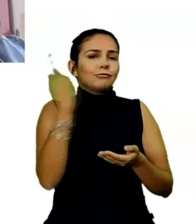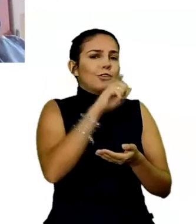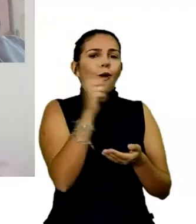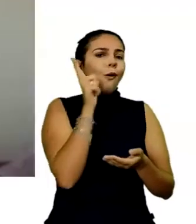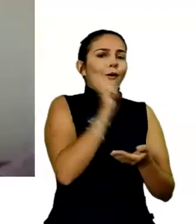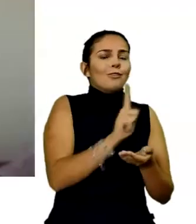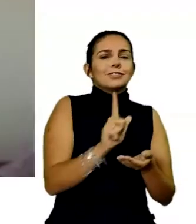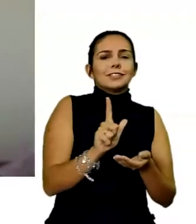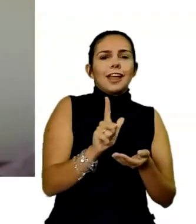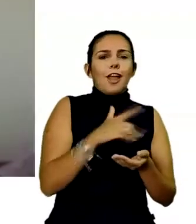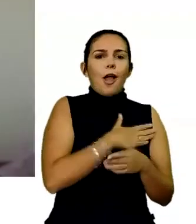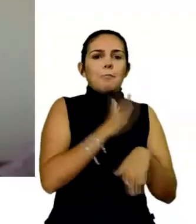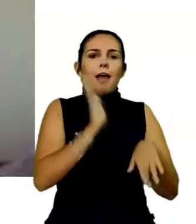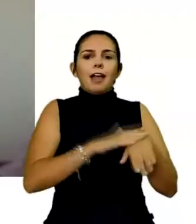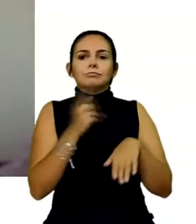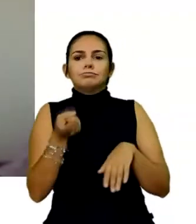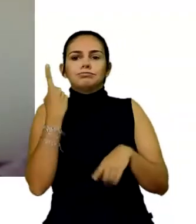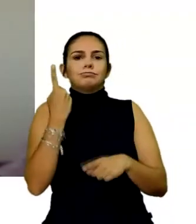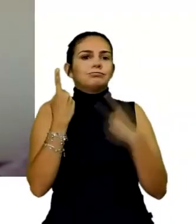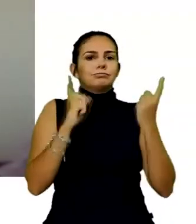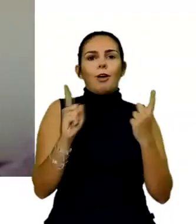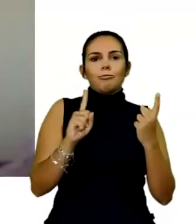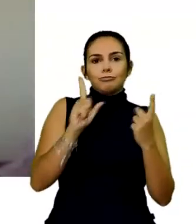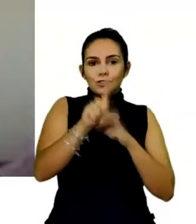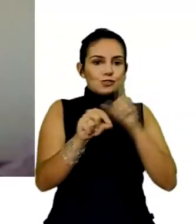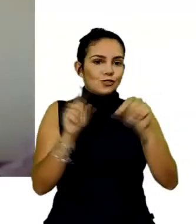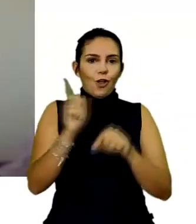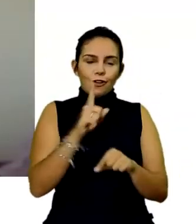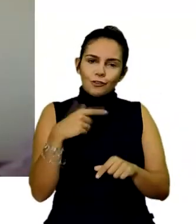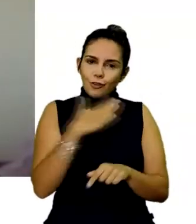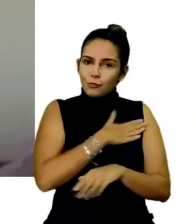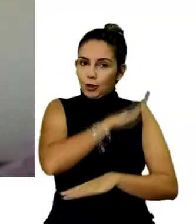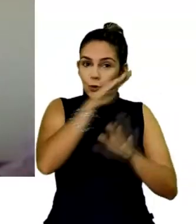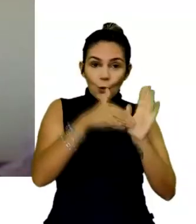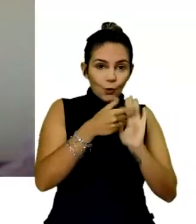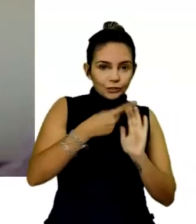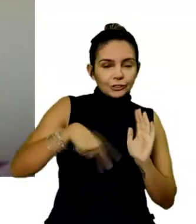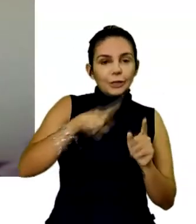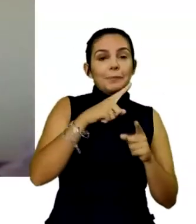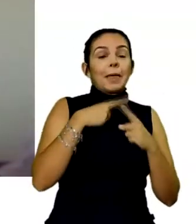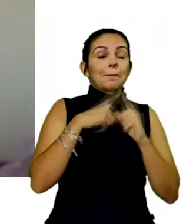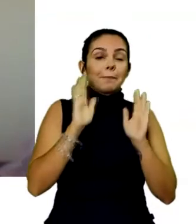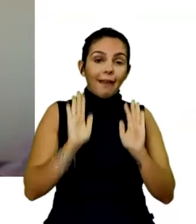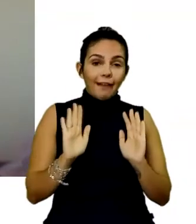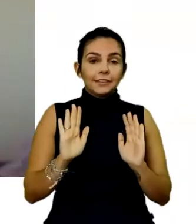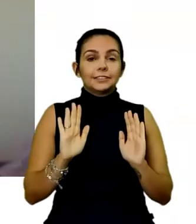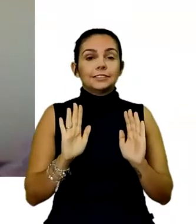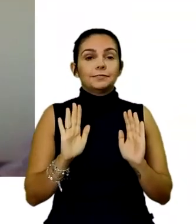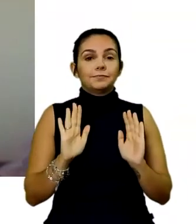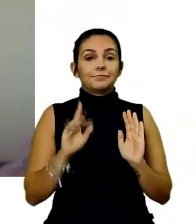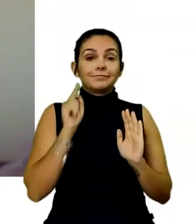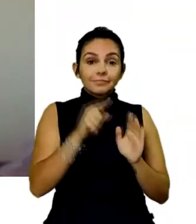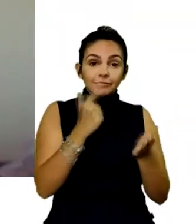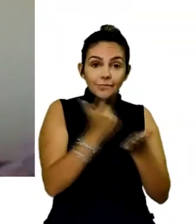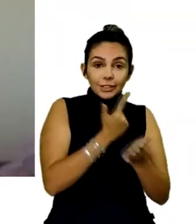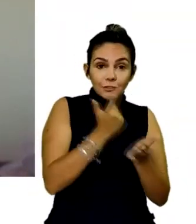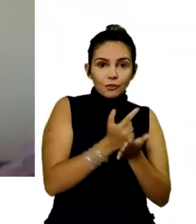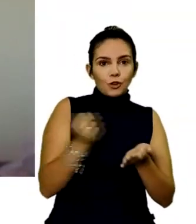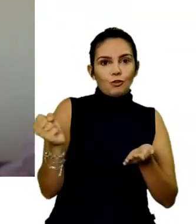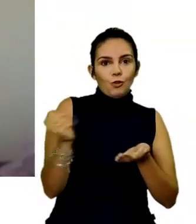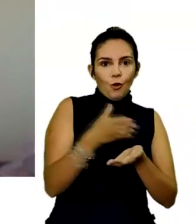não consegue gostar mais de um do que do outro. Gostamos de todos. Porém, aquele